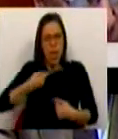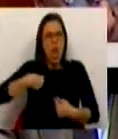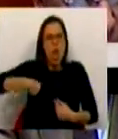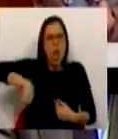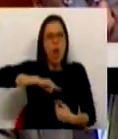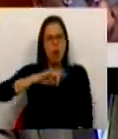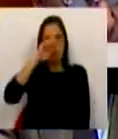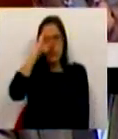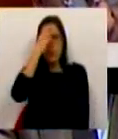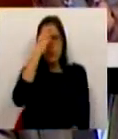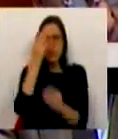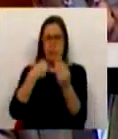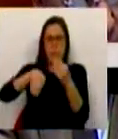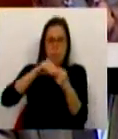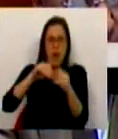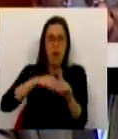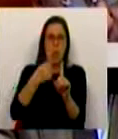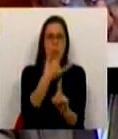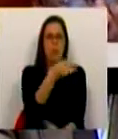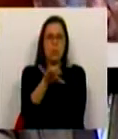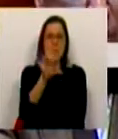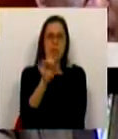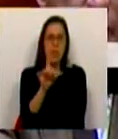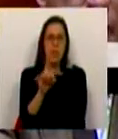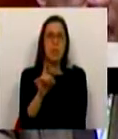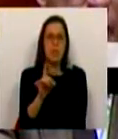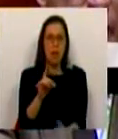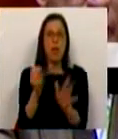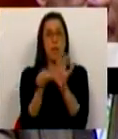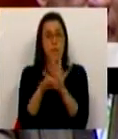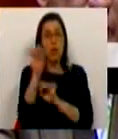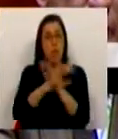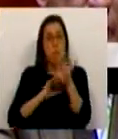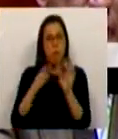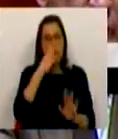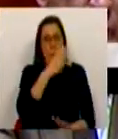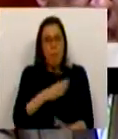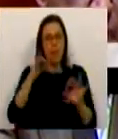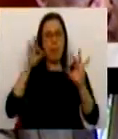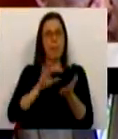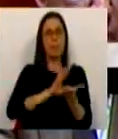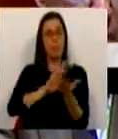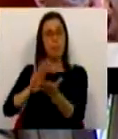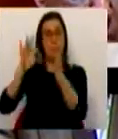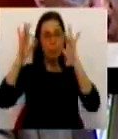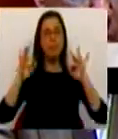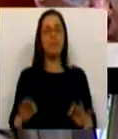a fazer um esforço extraordinário durante o ano 2016 para pôr os fundos comunitários no terreno e